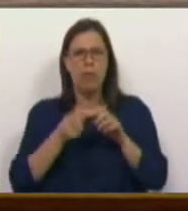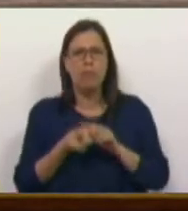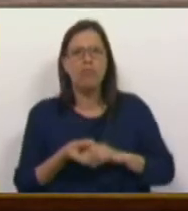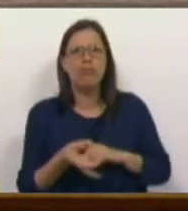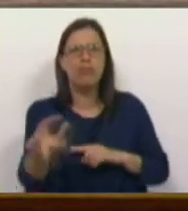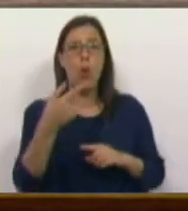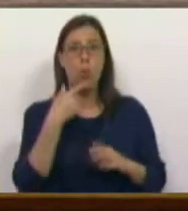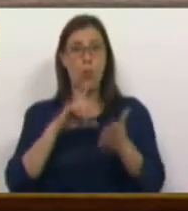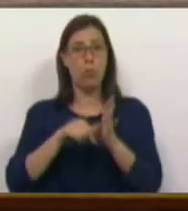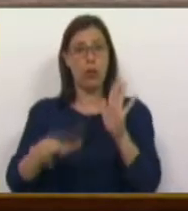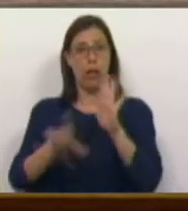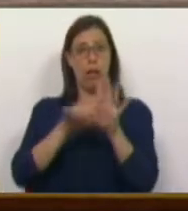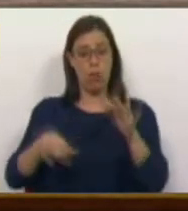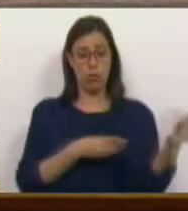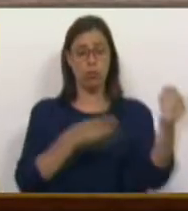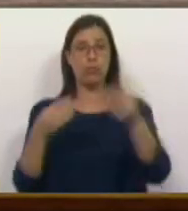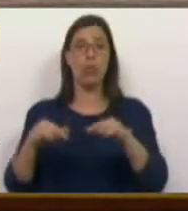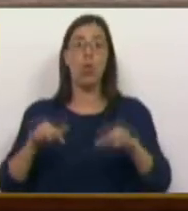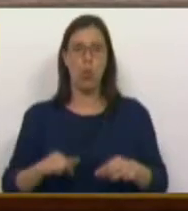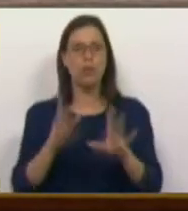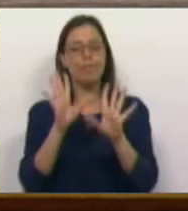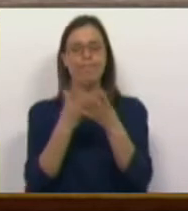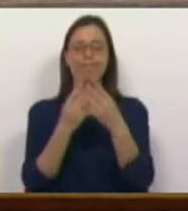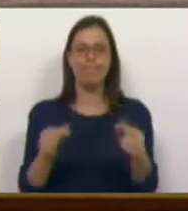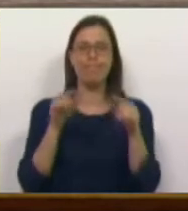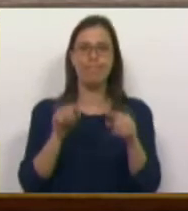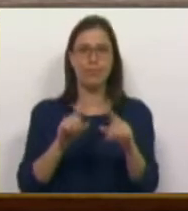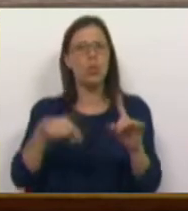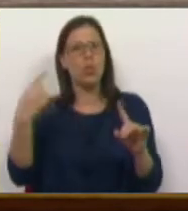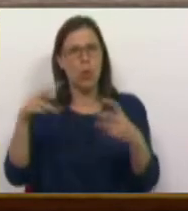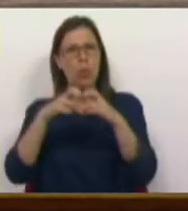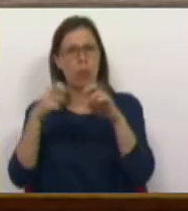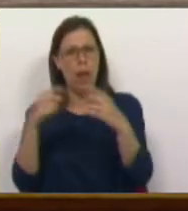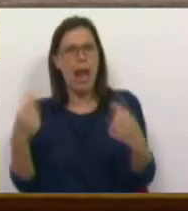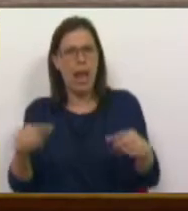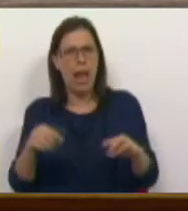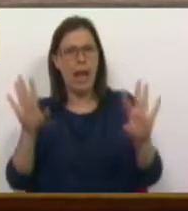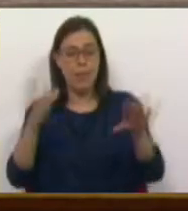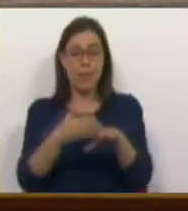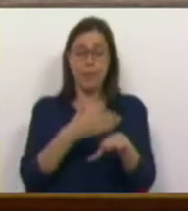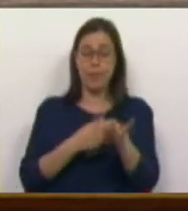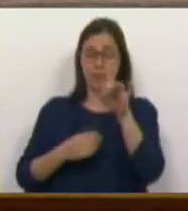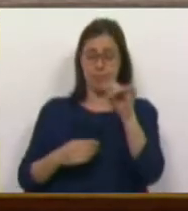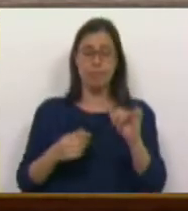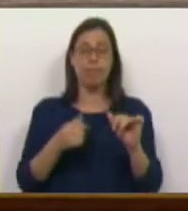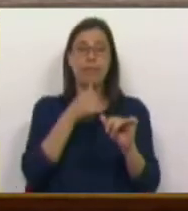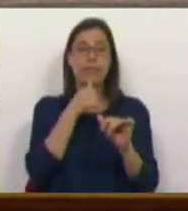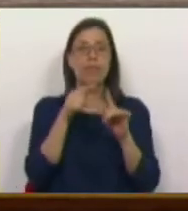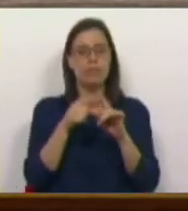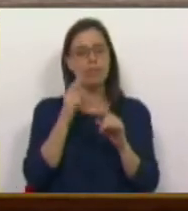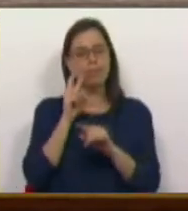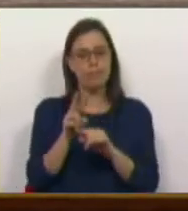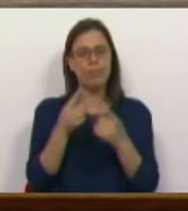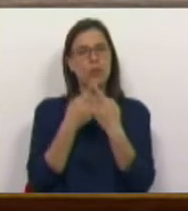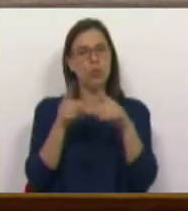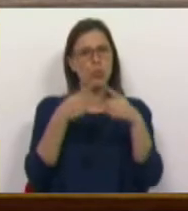O projeto de lei que hoje aqui trazemos visa resolver esse e outros problemas. Antes de mais, estabelece um